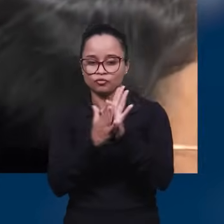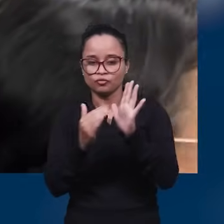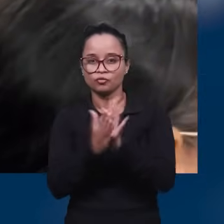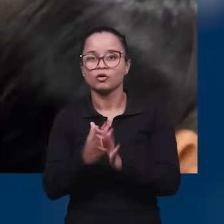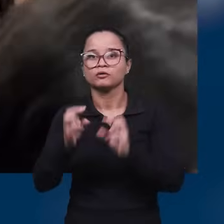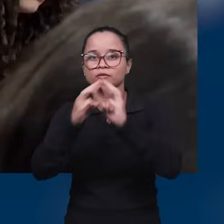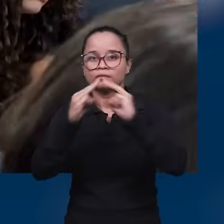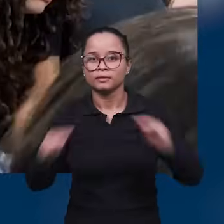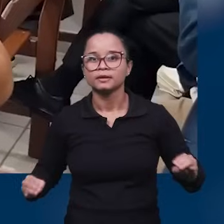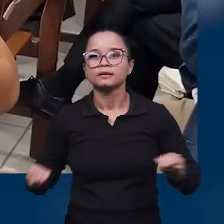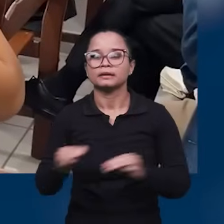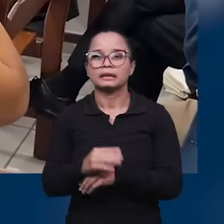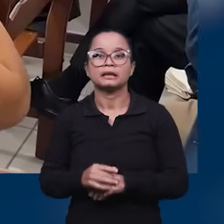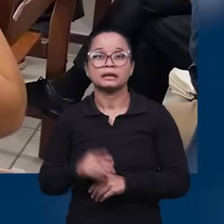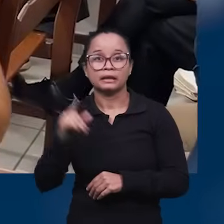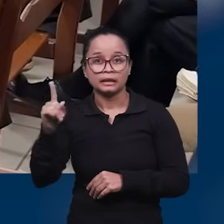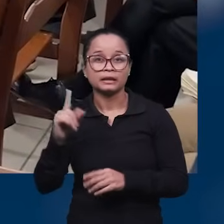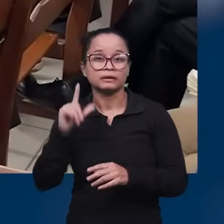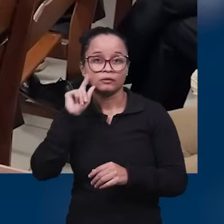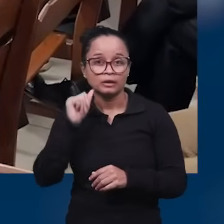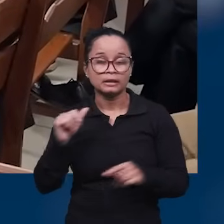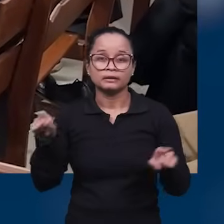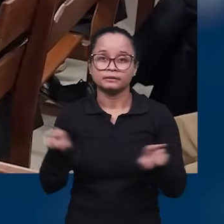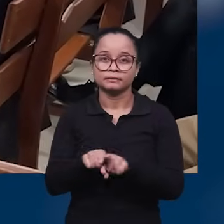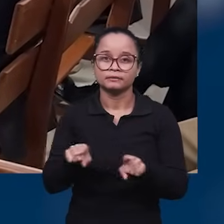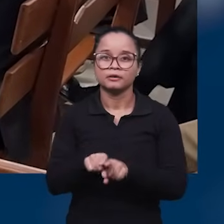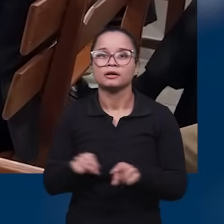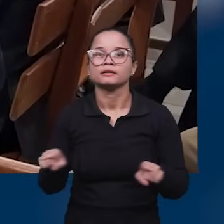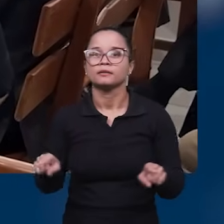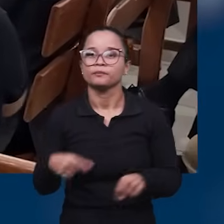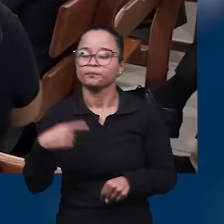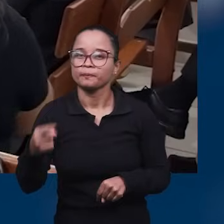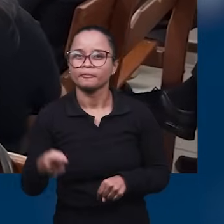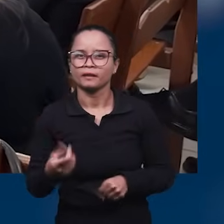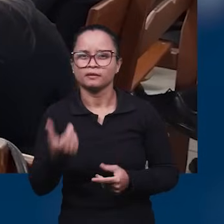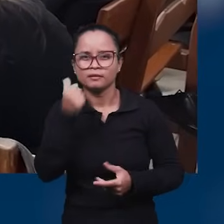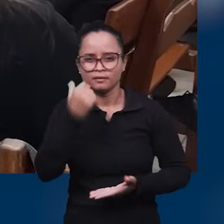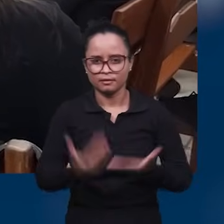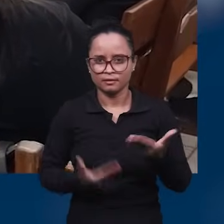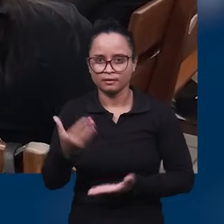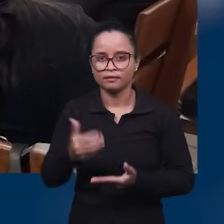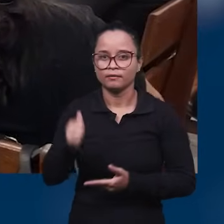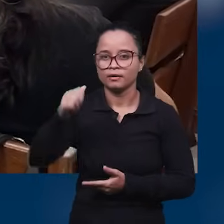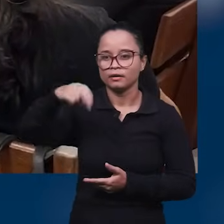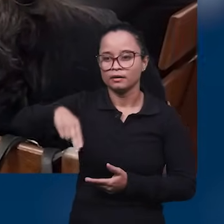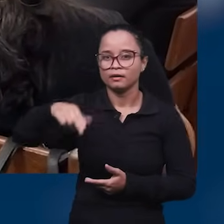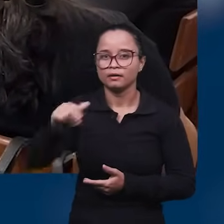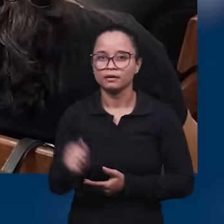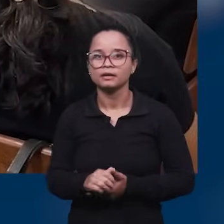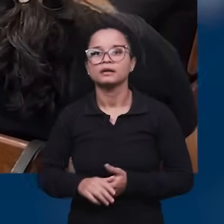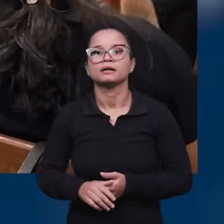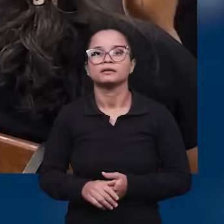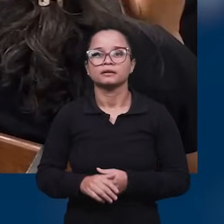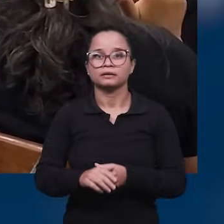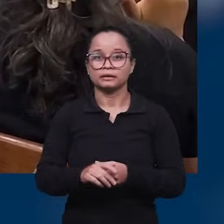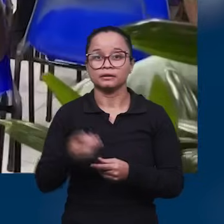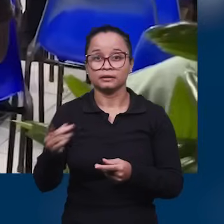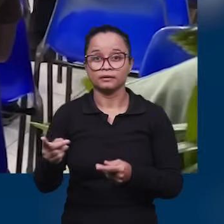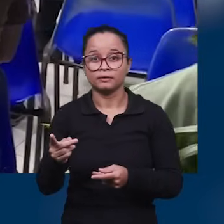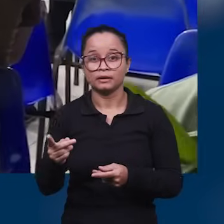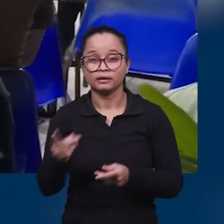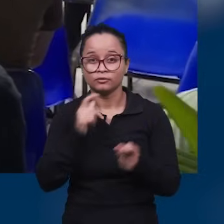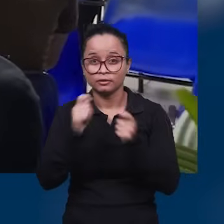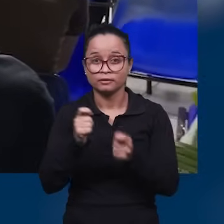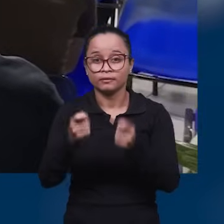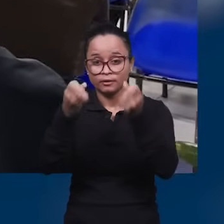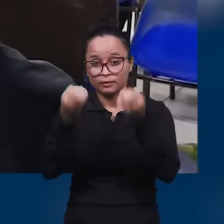de termos as nossas vidas e lares firmados na doutrina bíblica. E a segunda destacou a missão do pastor,